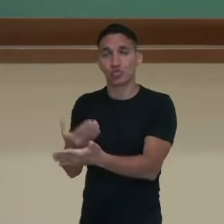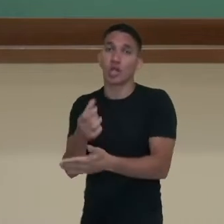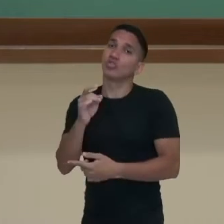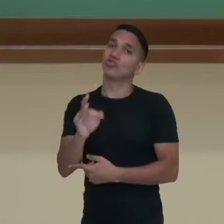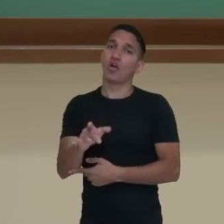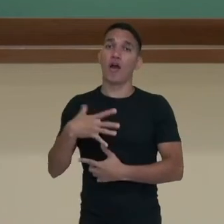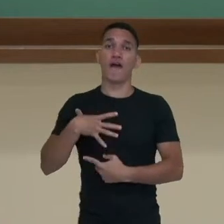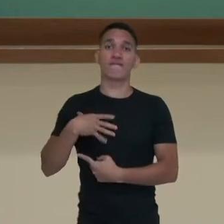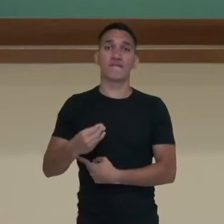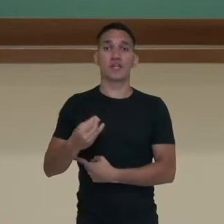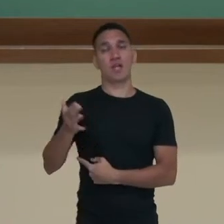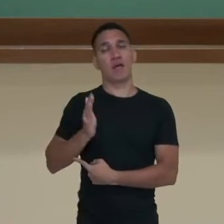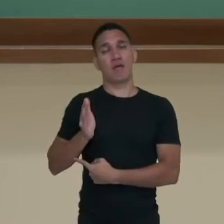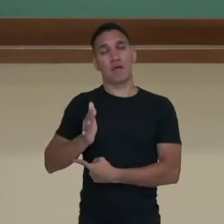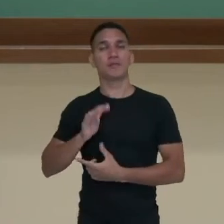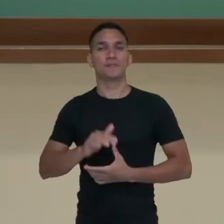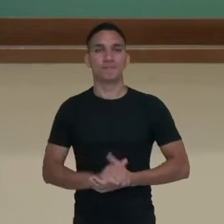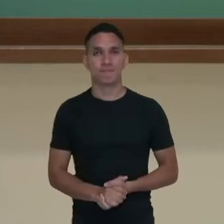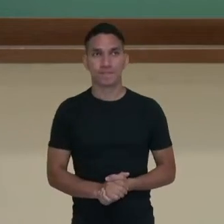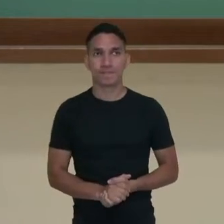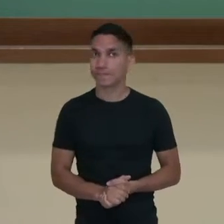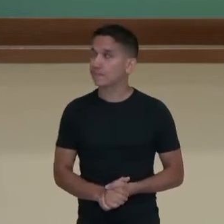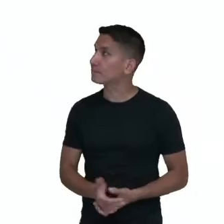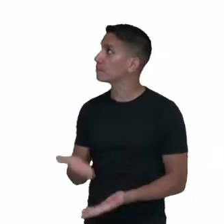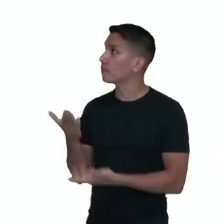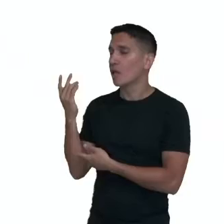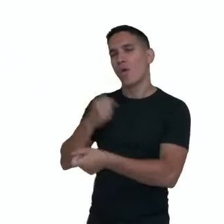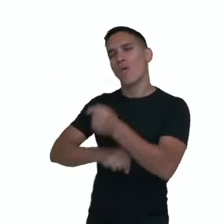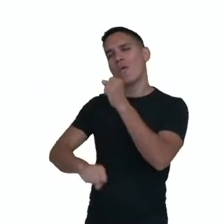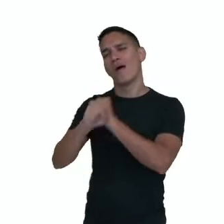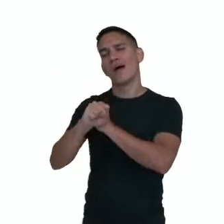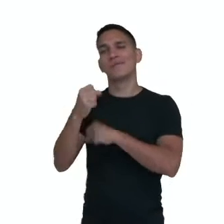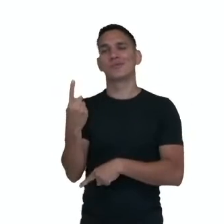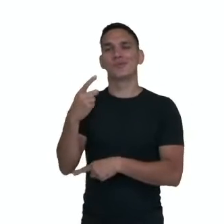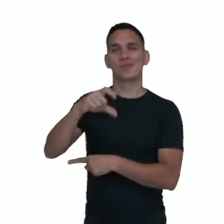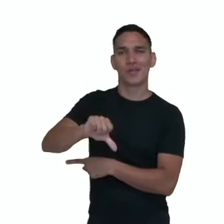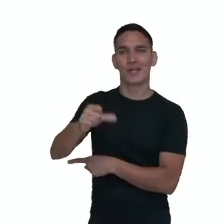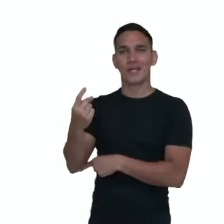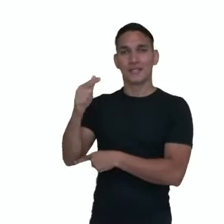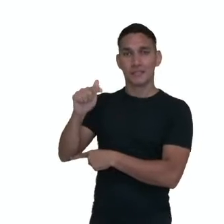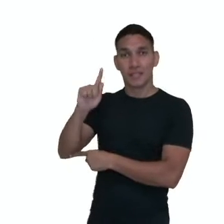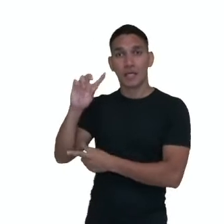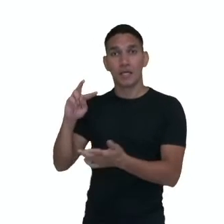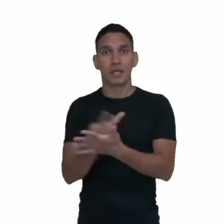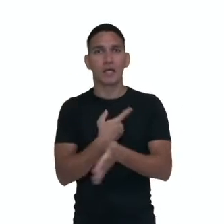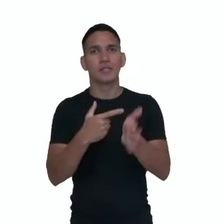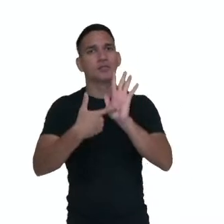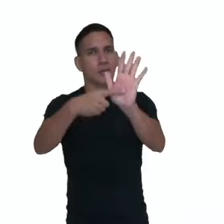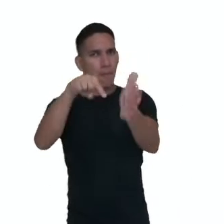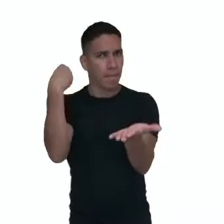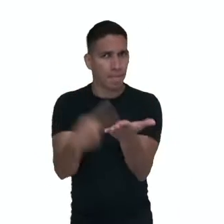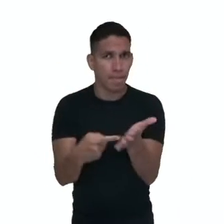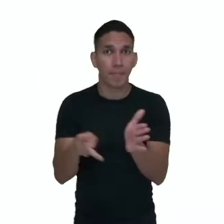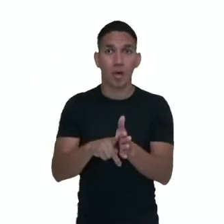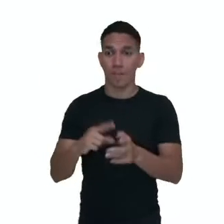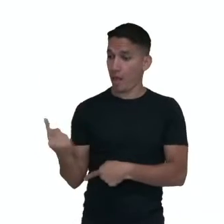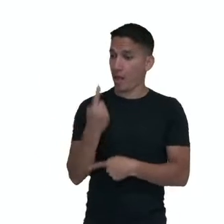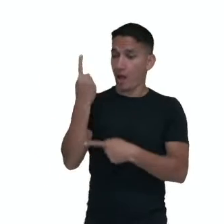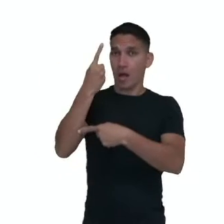filhos dos burgueses. Em 1917, ficou estabelecido a altura